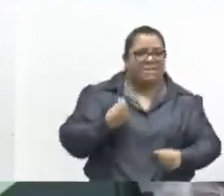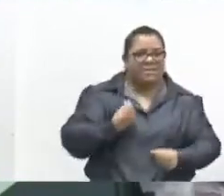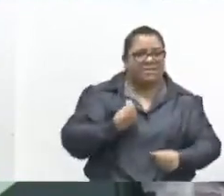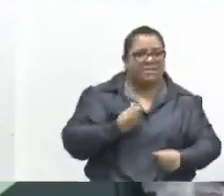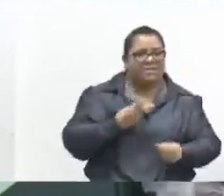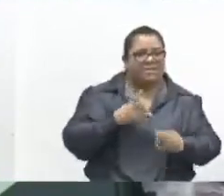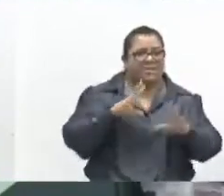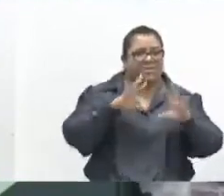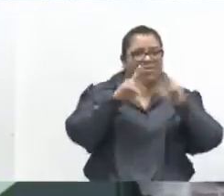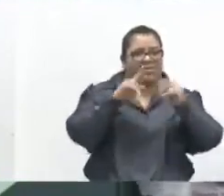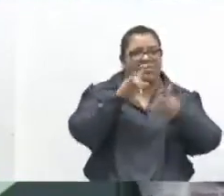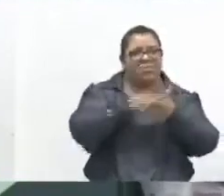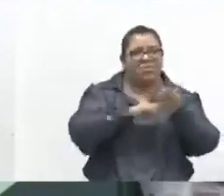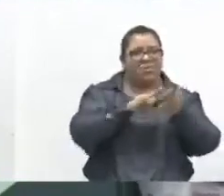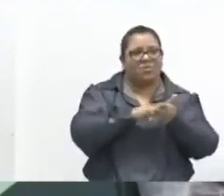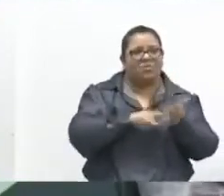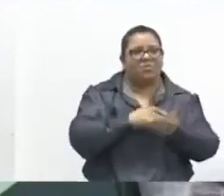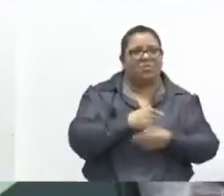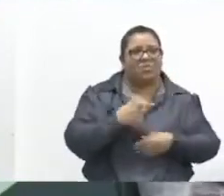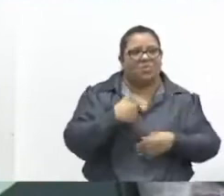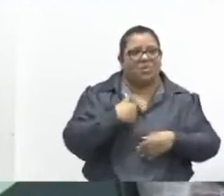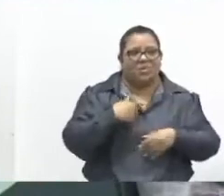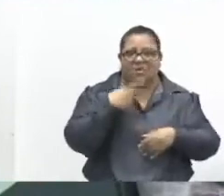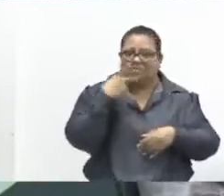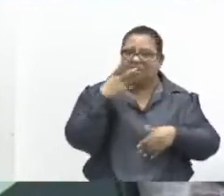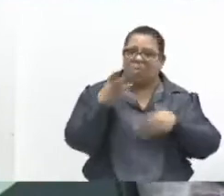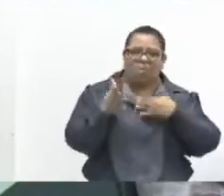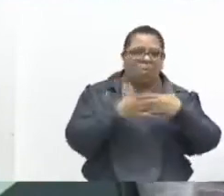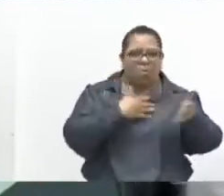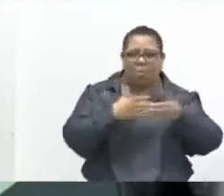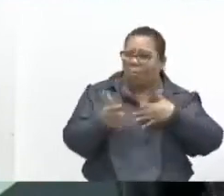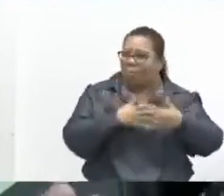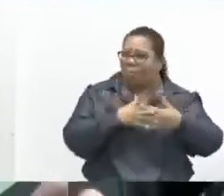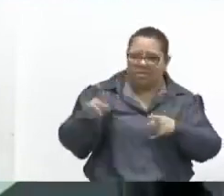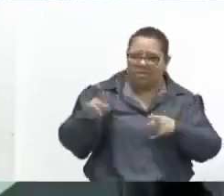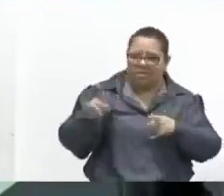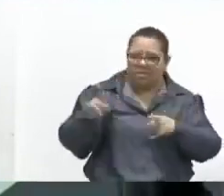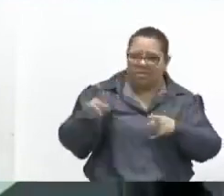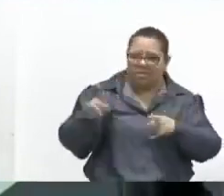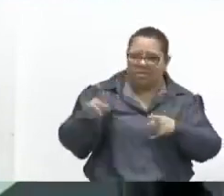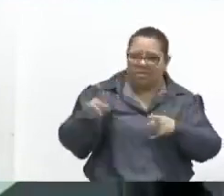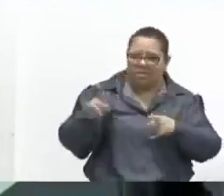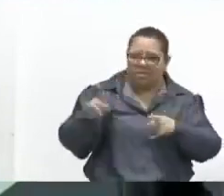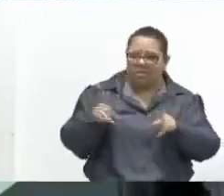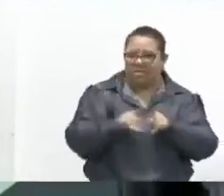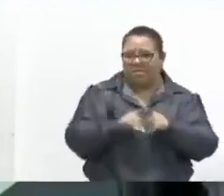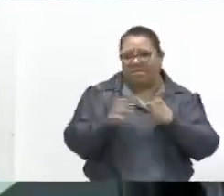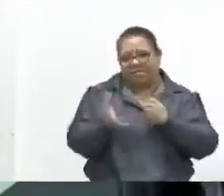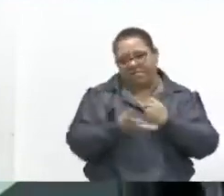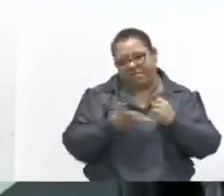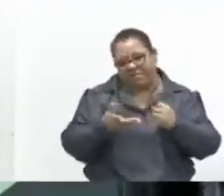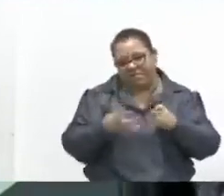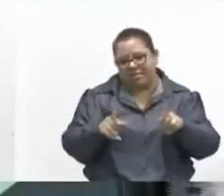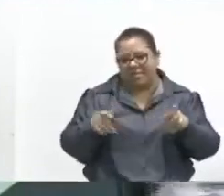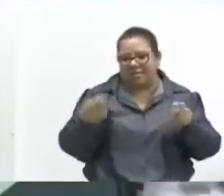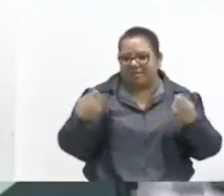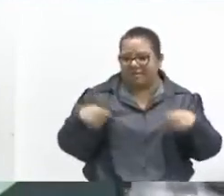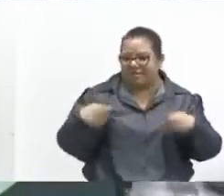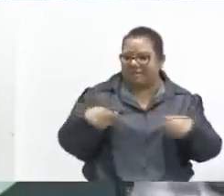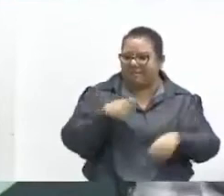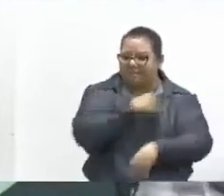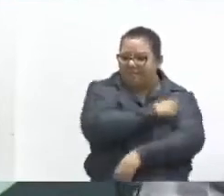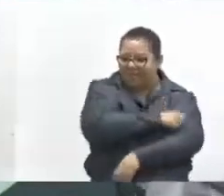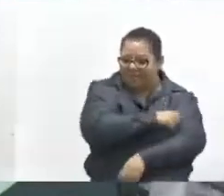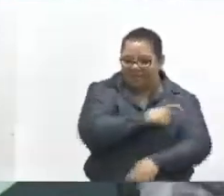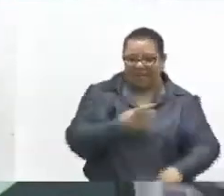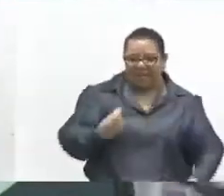dessas documentações. E eu digo que em qualquer lugar, na universidade ou na rede básica de educação, nós temos que ter estudante